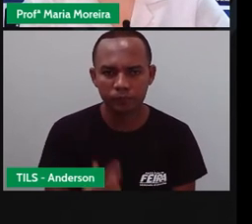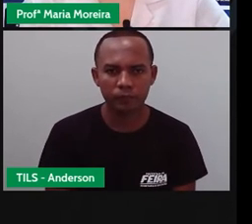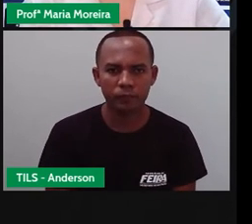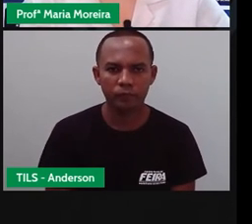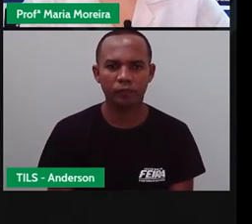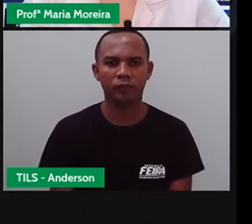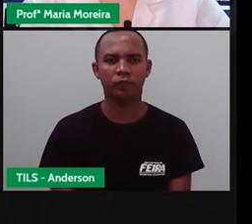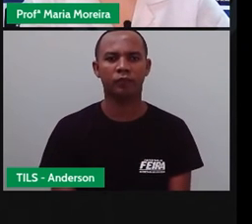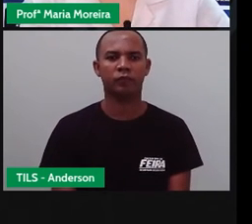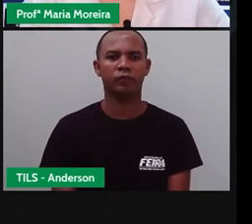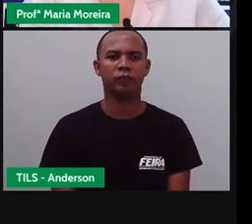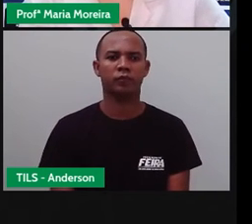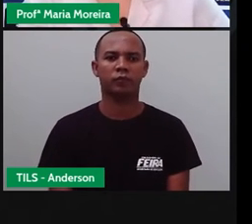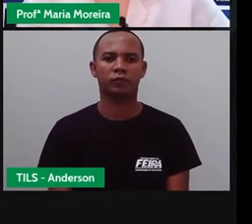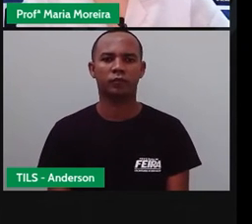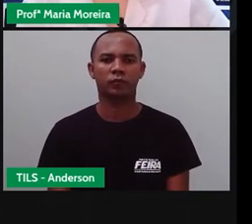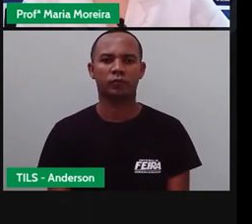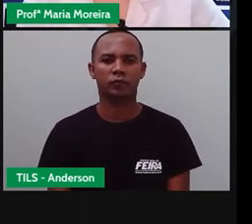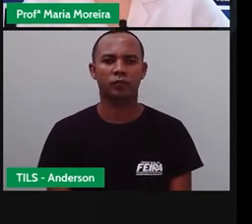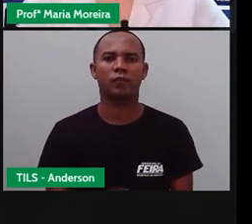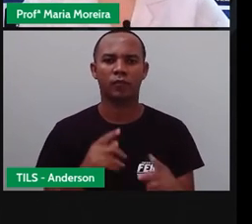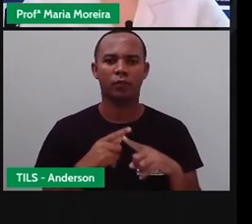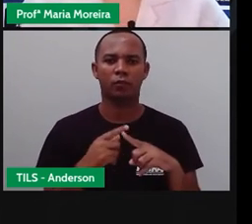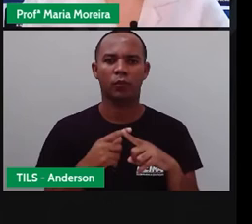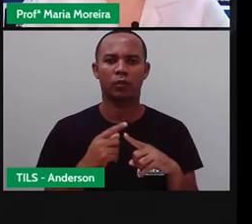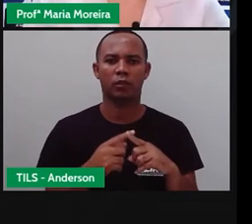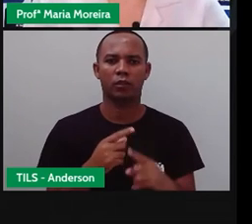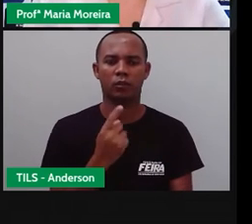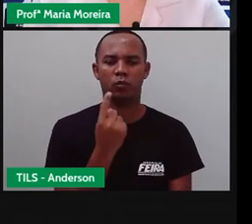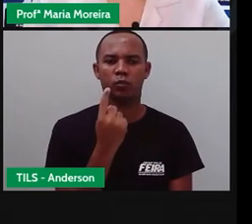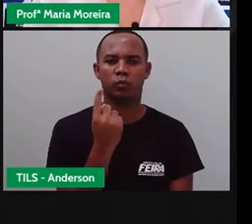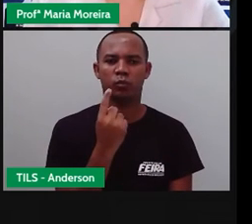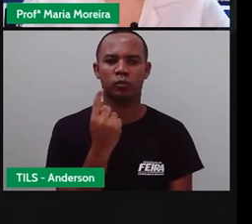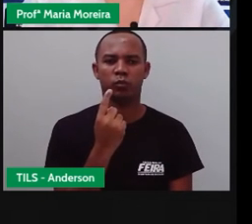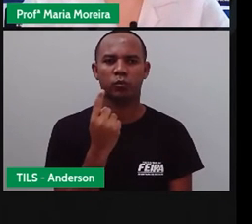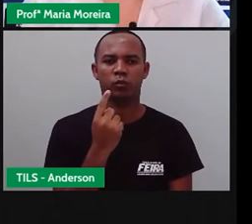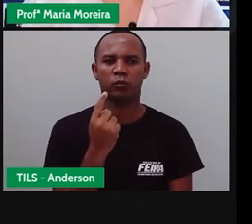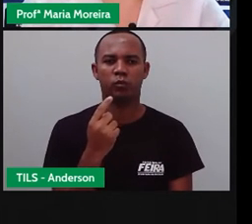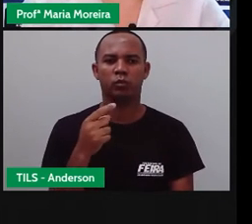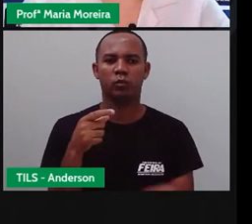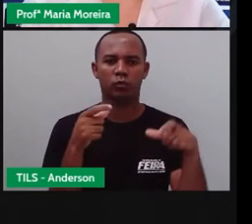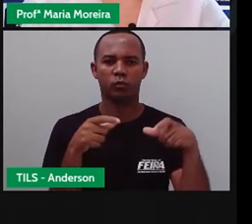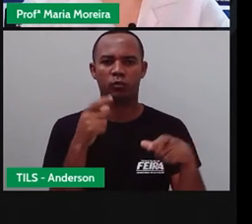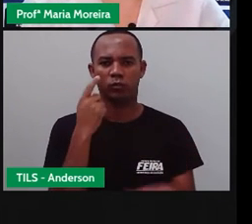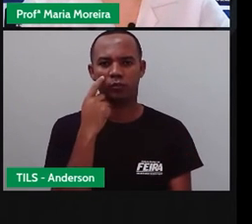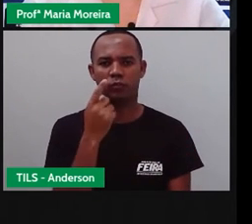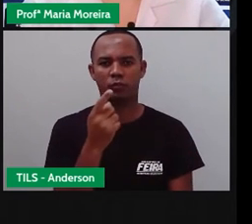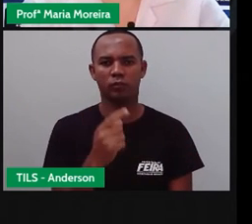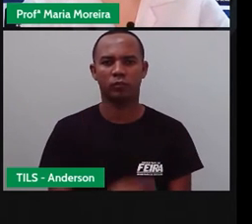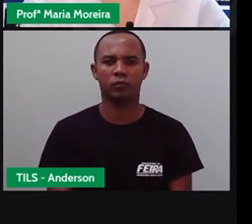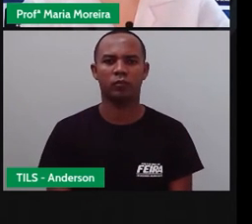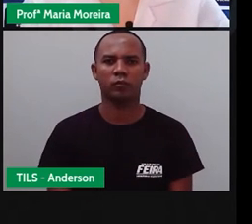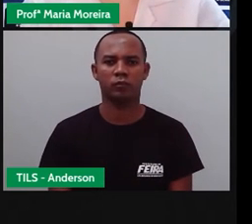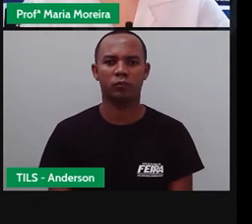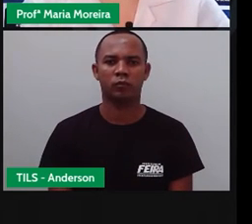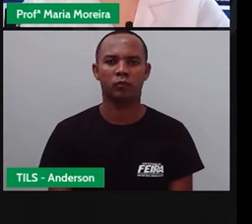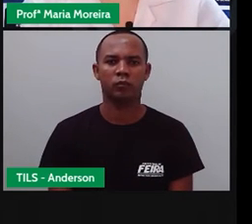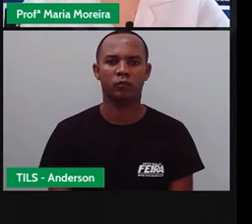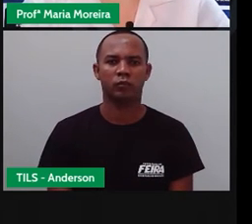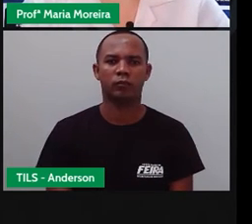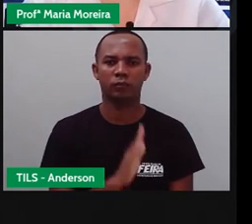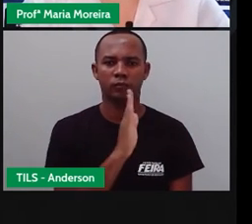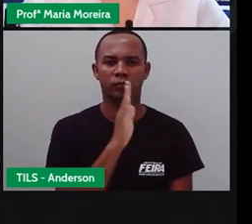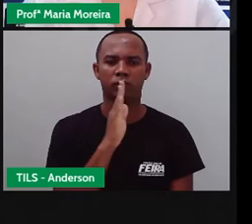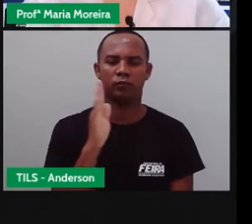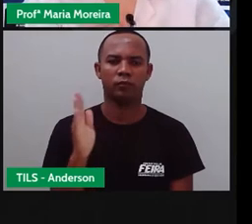tinha só cento porque hum hum tá não quer na casa da sim pena Olha lá eu já vou arrumar